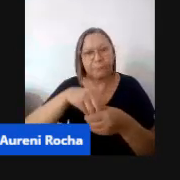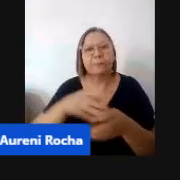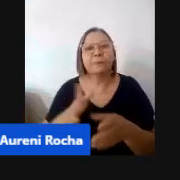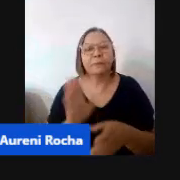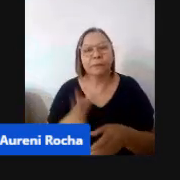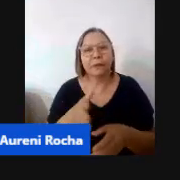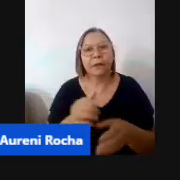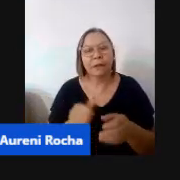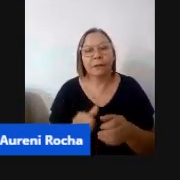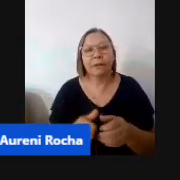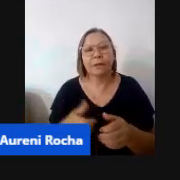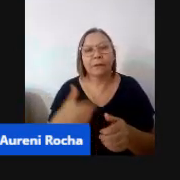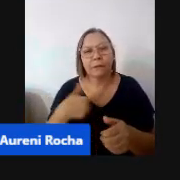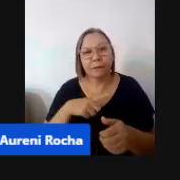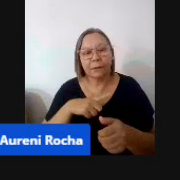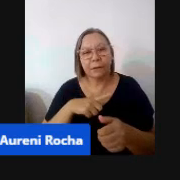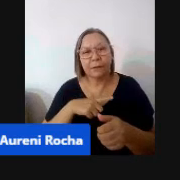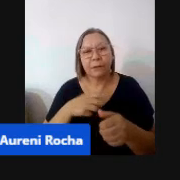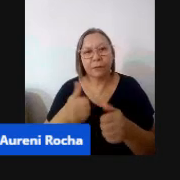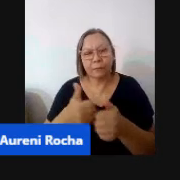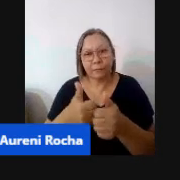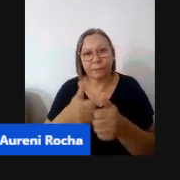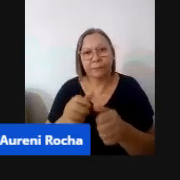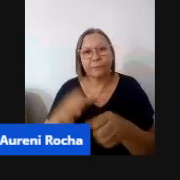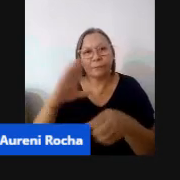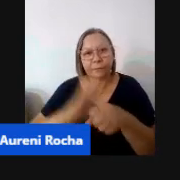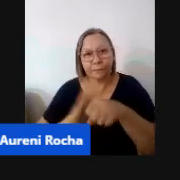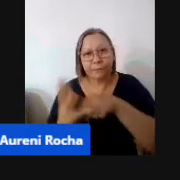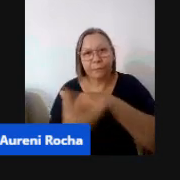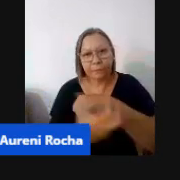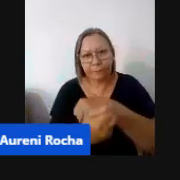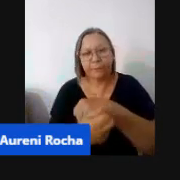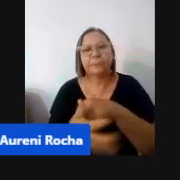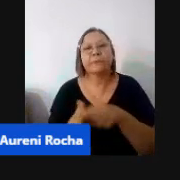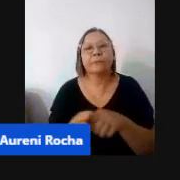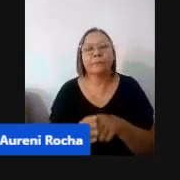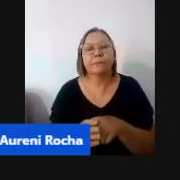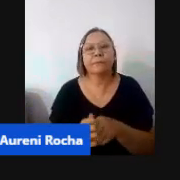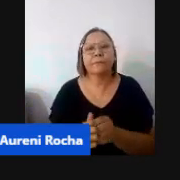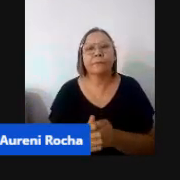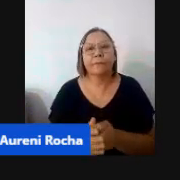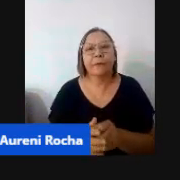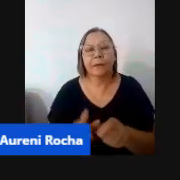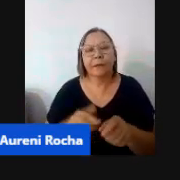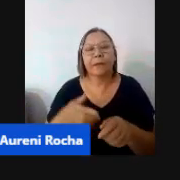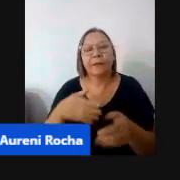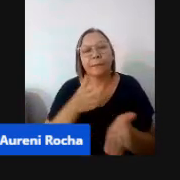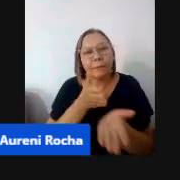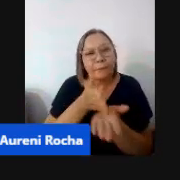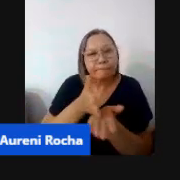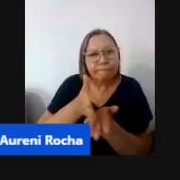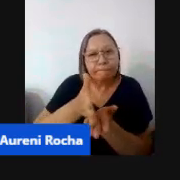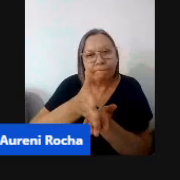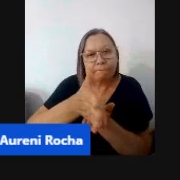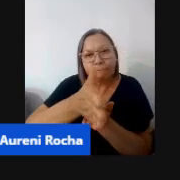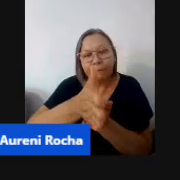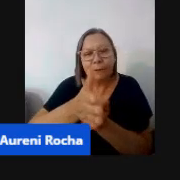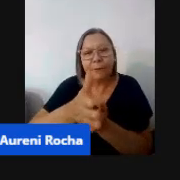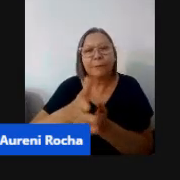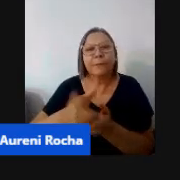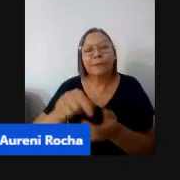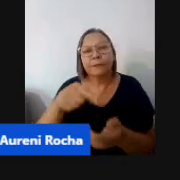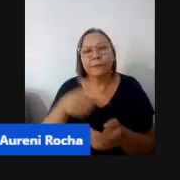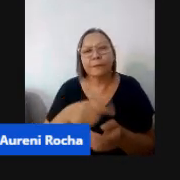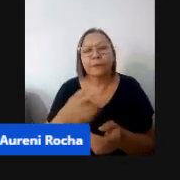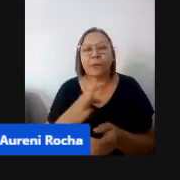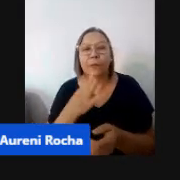da pandemia da Covid-19. E com isso eu fui enveredando por esse caminho das redes sociais e